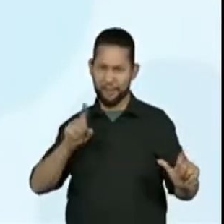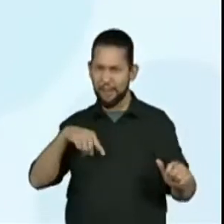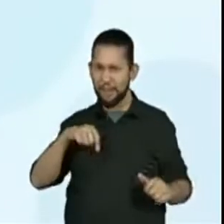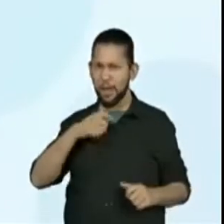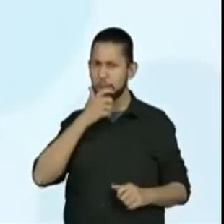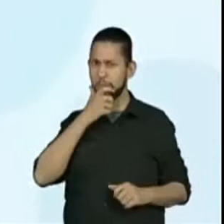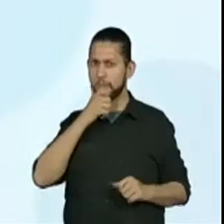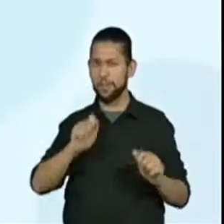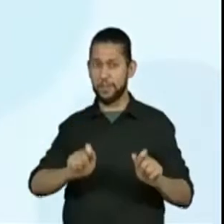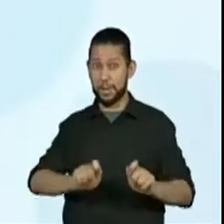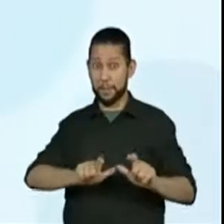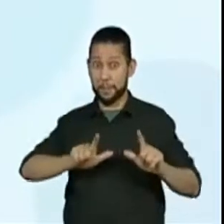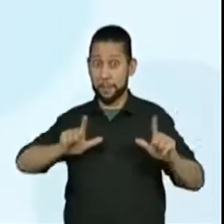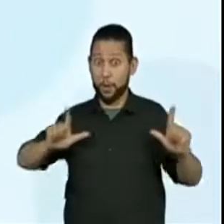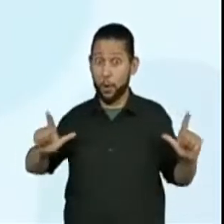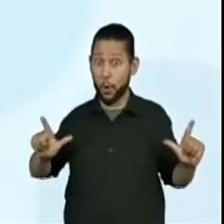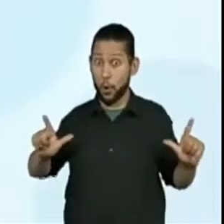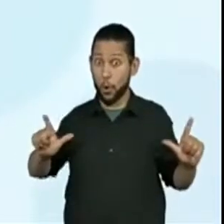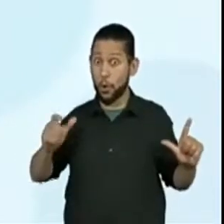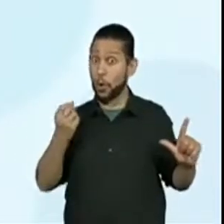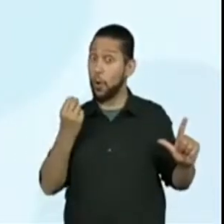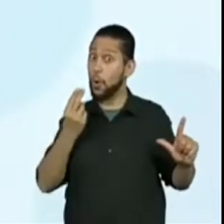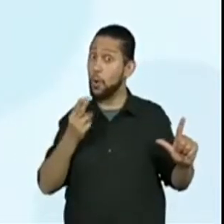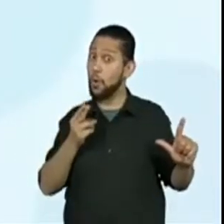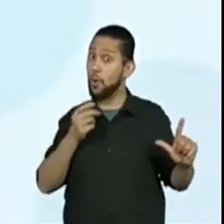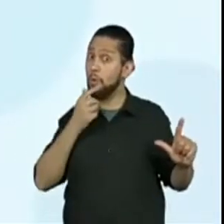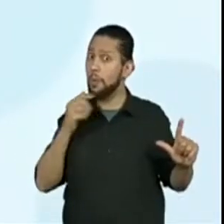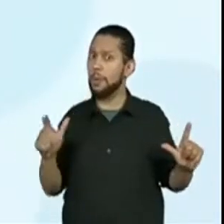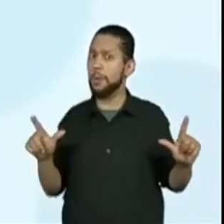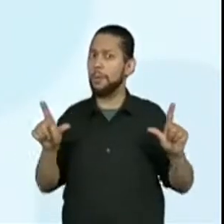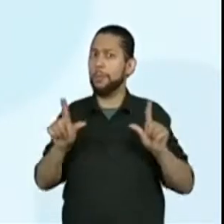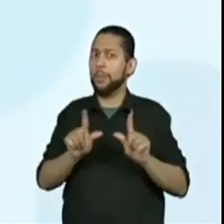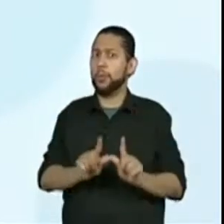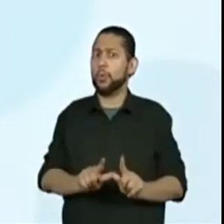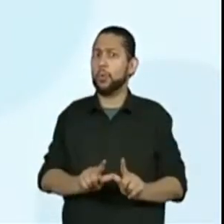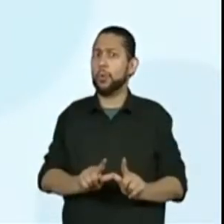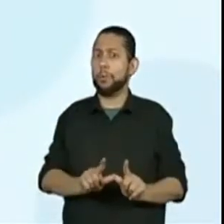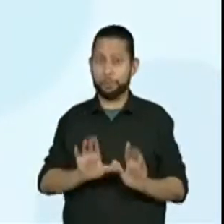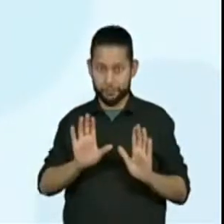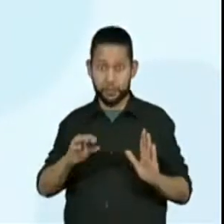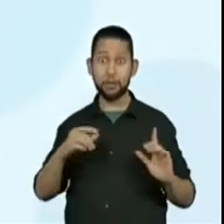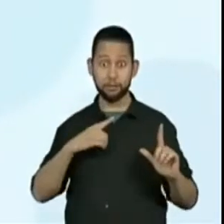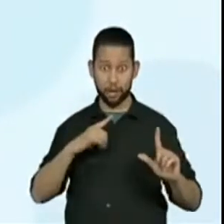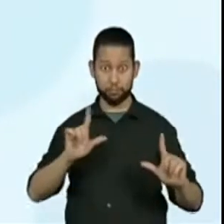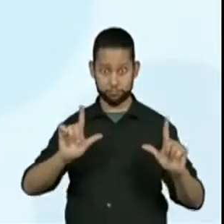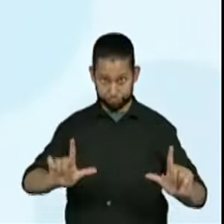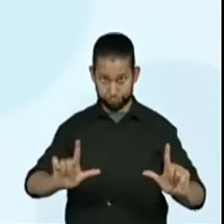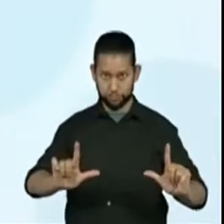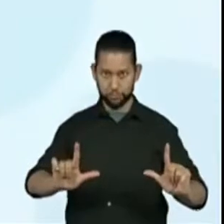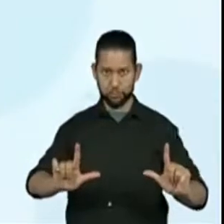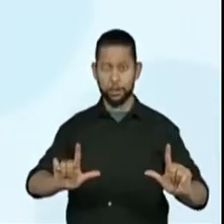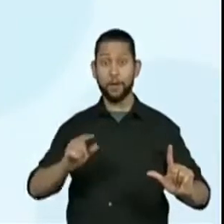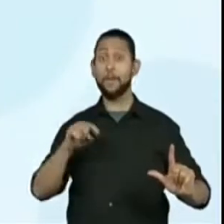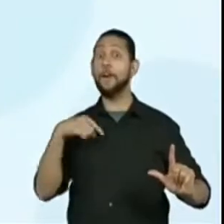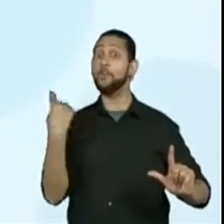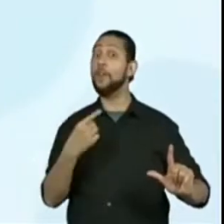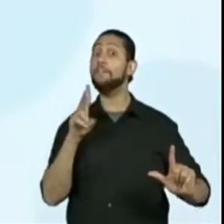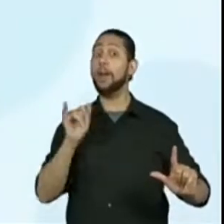Será que o ônibus vai ficar maior ou menor do que a escala de 1 para